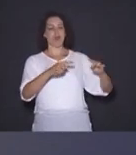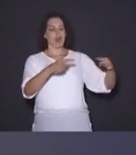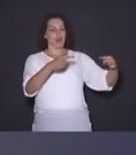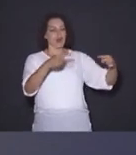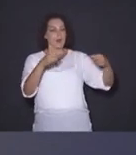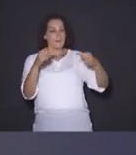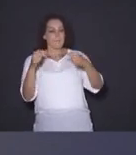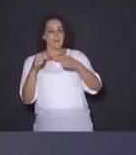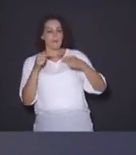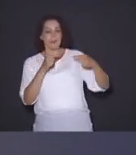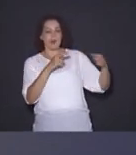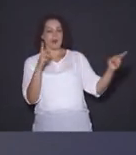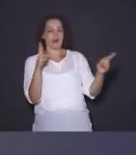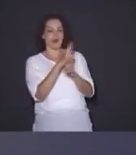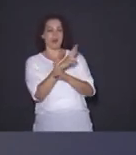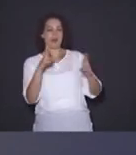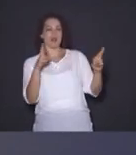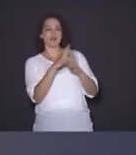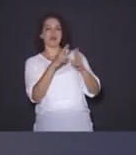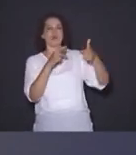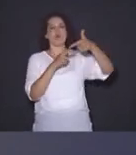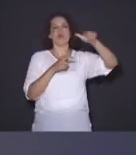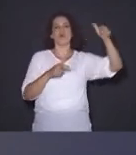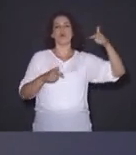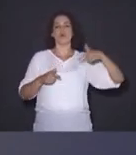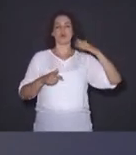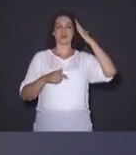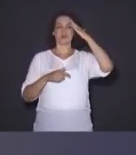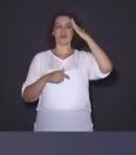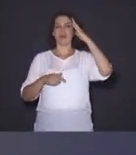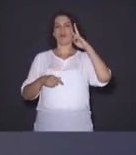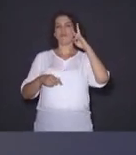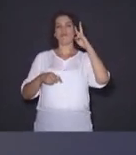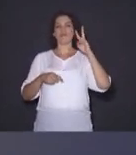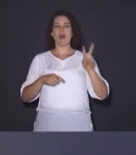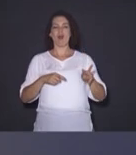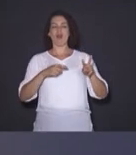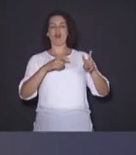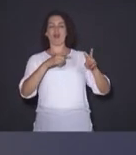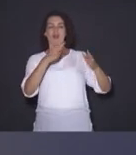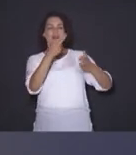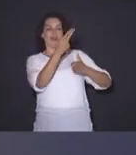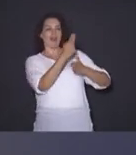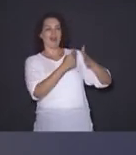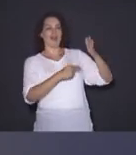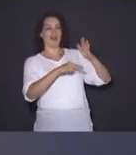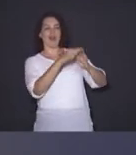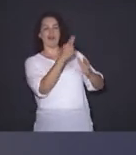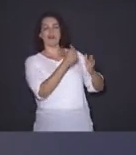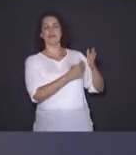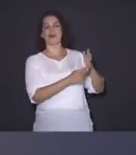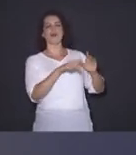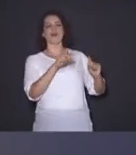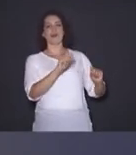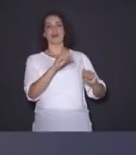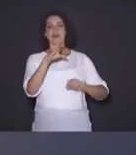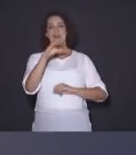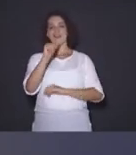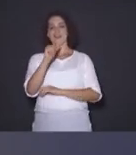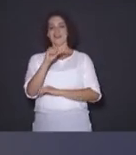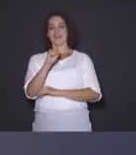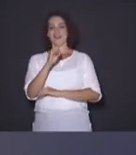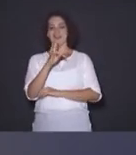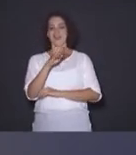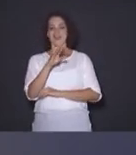os detalhes dessa imagem você vai ver que o castro alves está ali numa posição de subserviência a